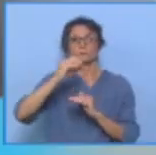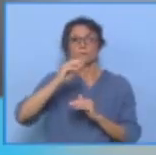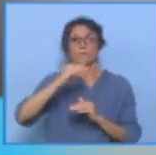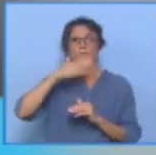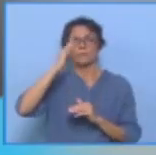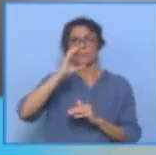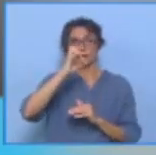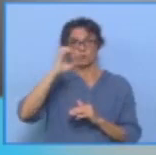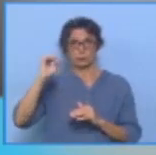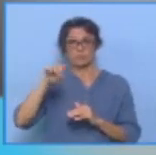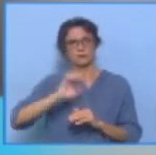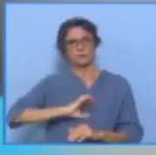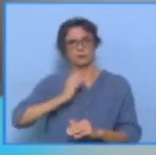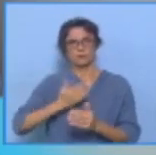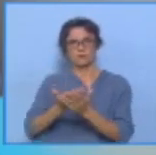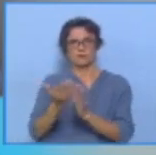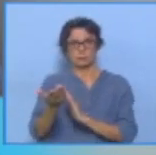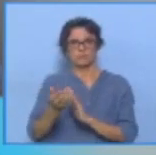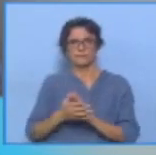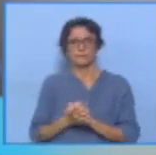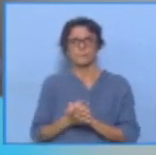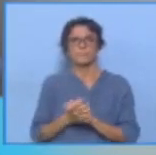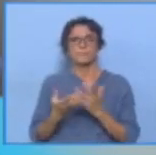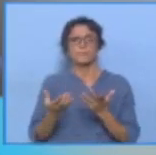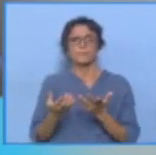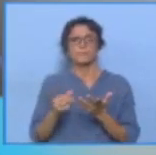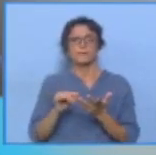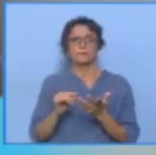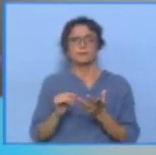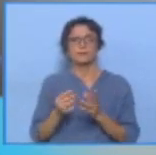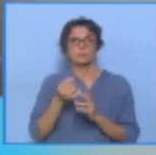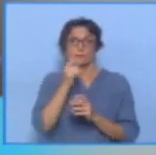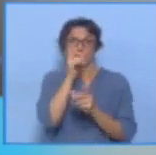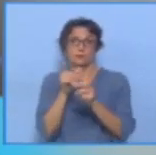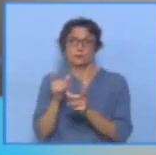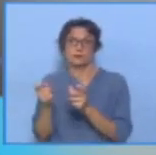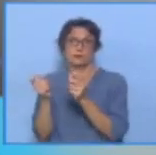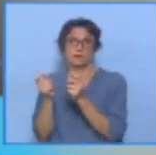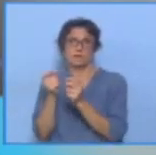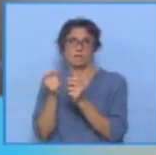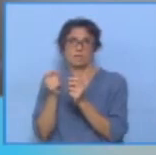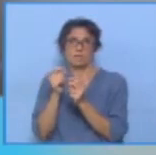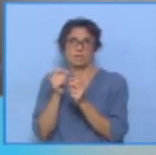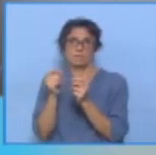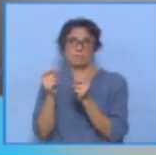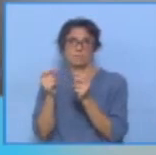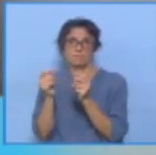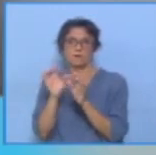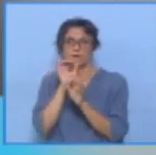confiança. Eu penso que se deve ver sobretudo por aí. Estamos a falar de conselheiros do Papa. Se o Papa confia